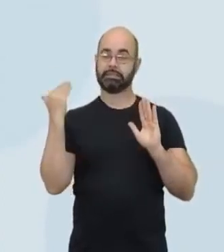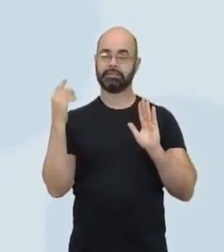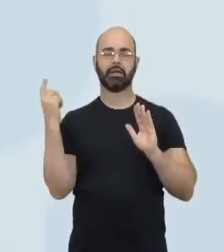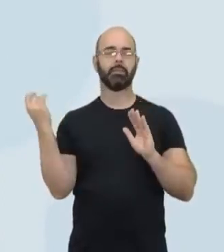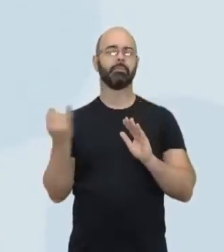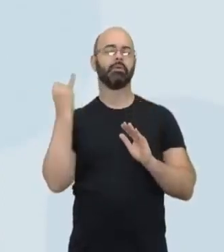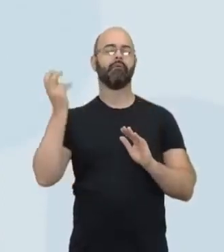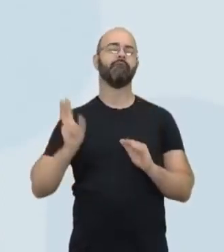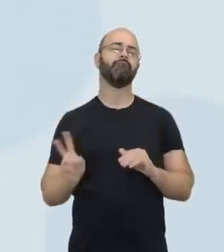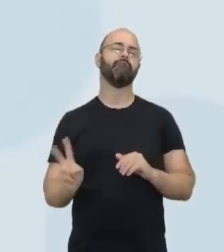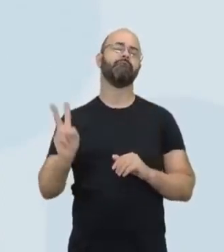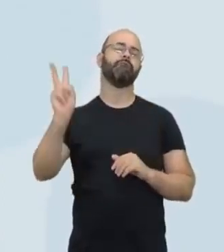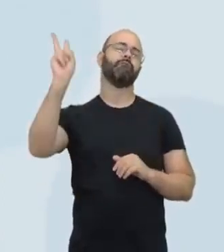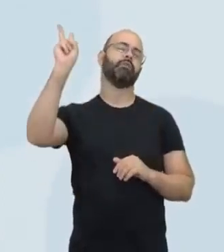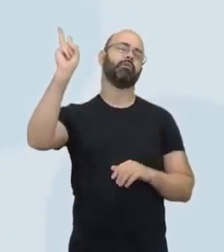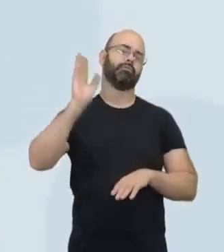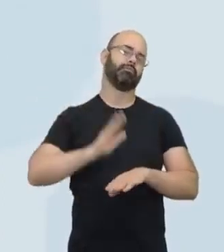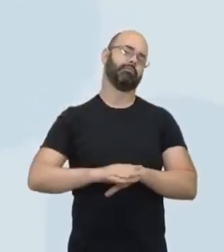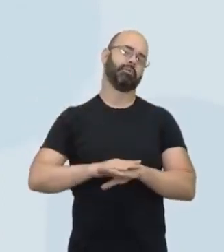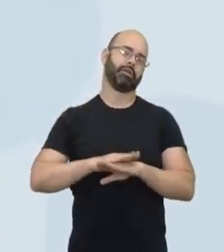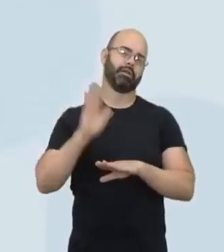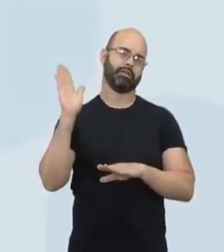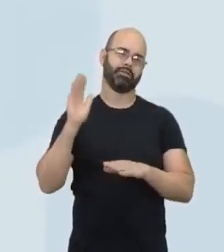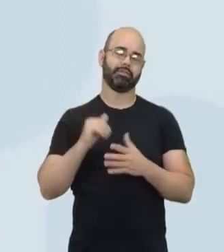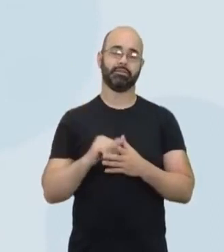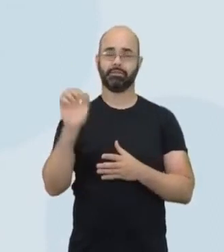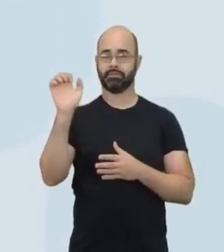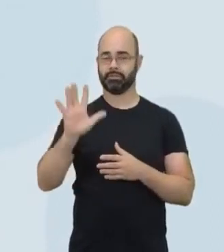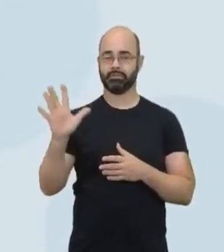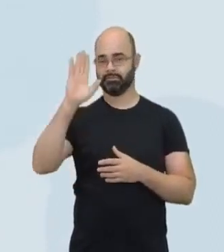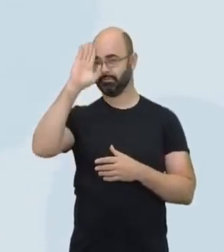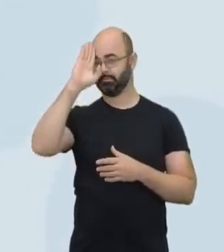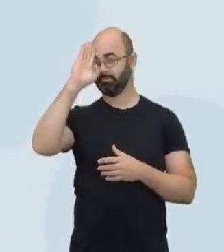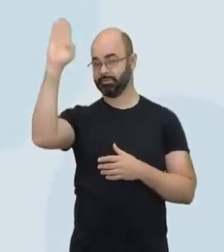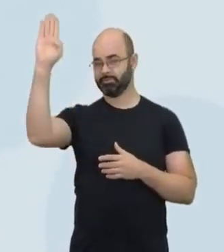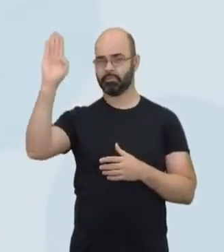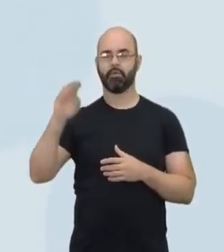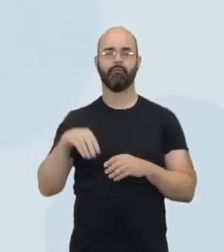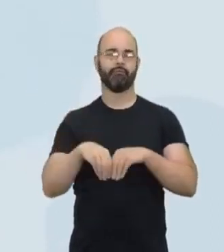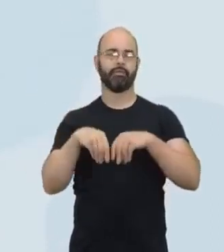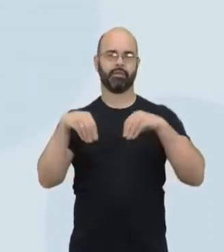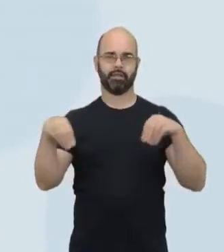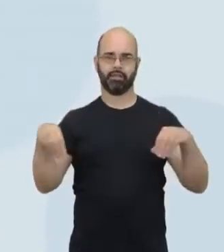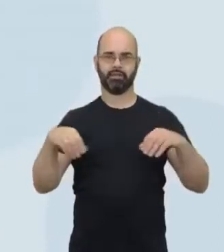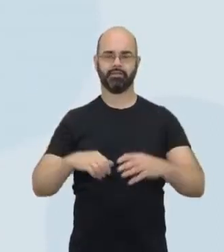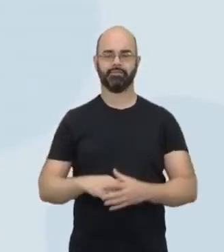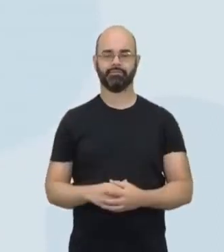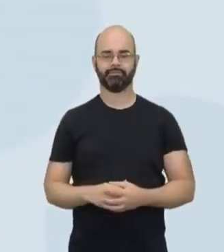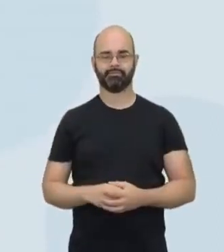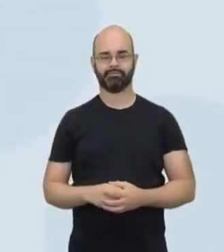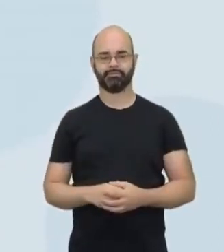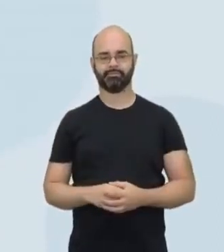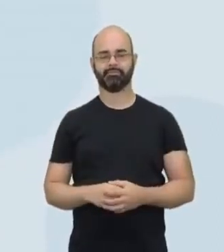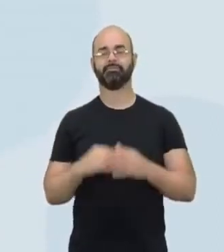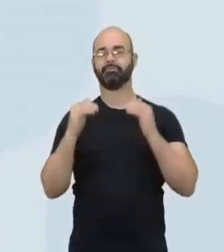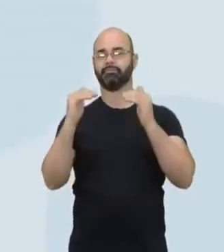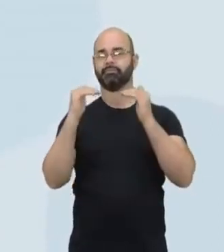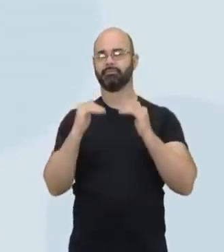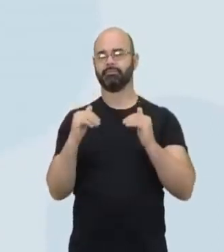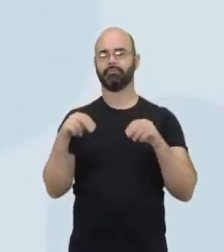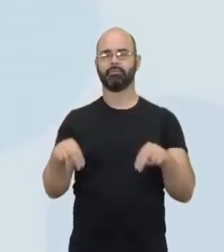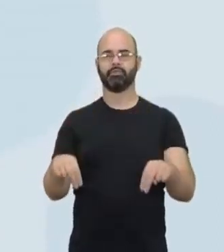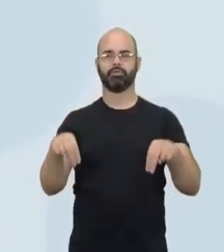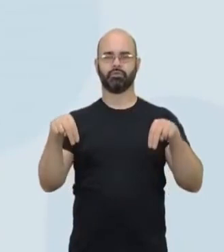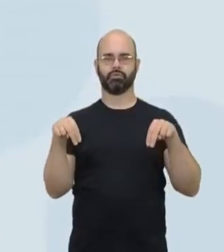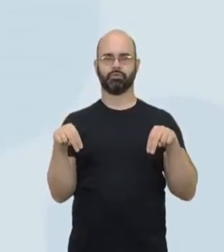valoroso. O maior valor que nós temos na Idade Média é a terra. A nobreza vem logo abaixo, né? Tem um pouco